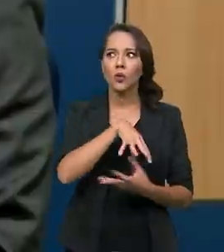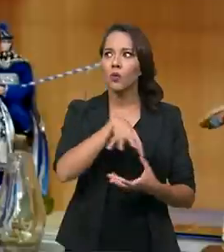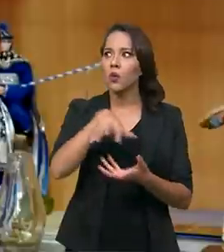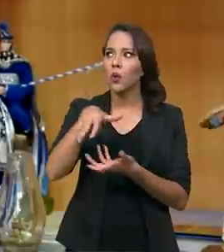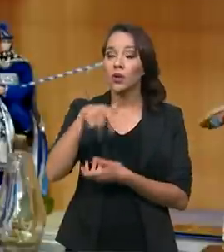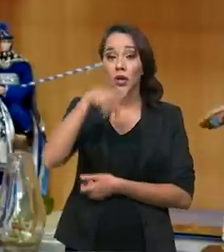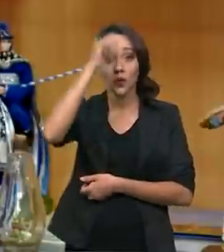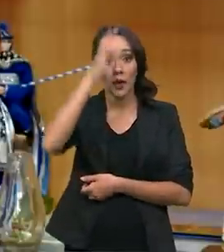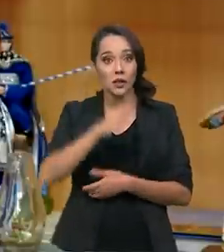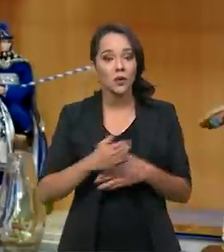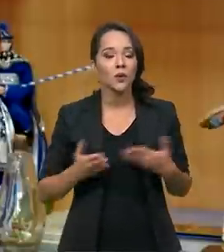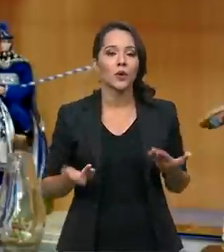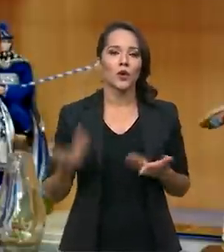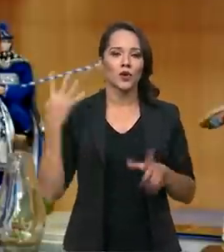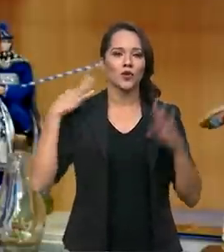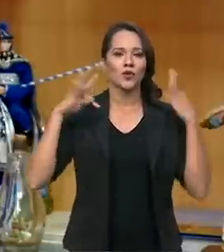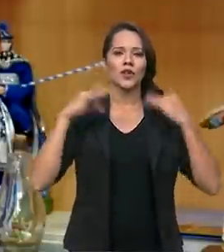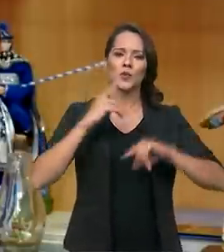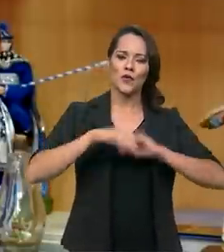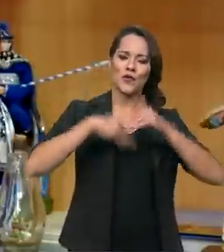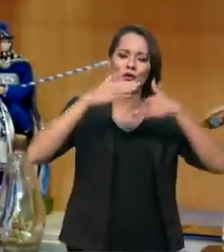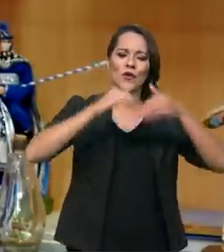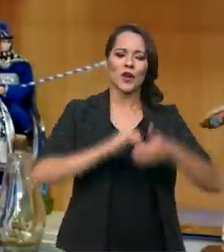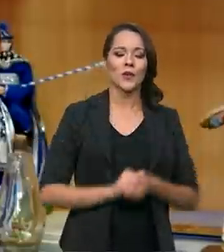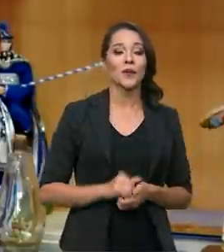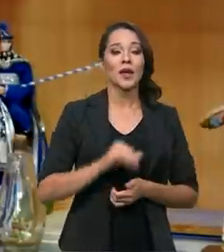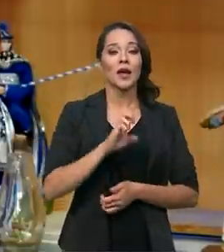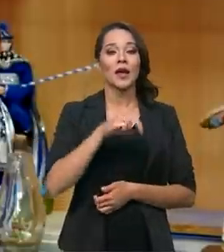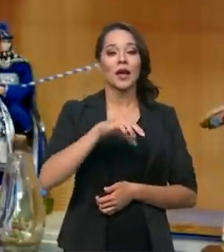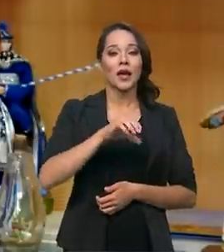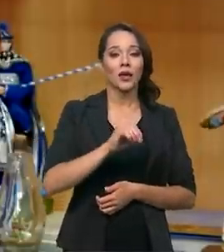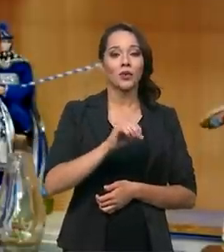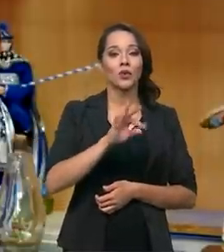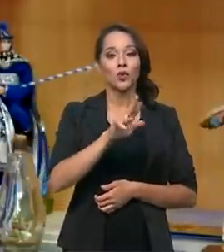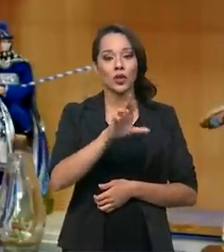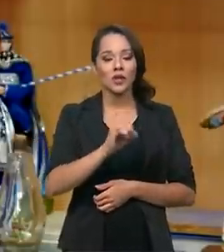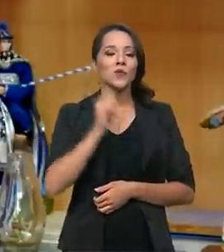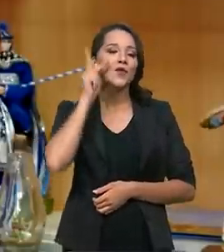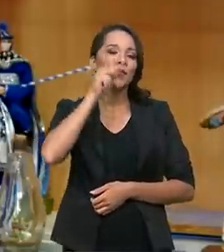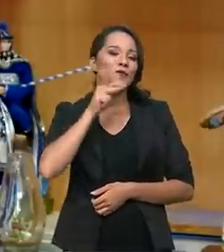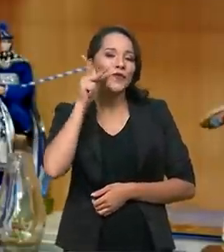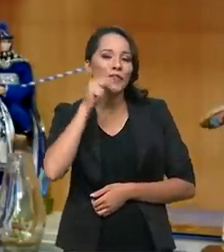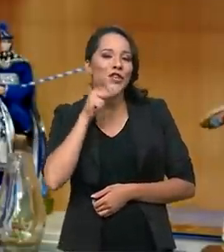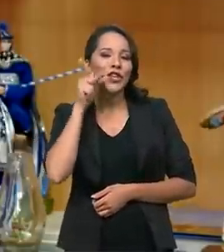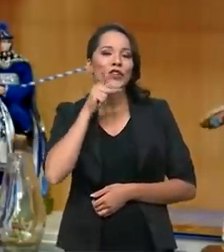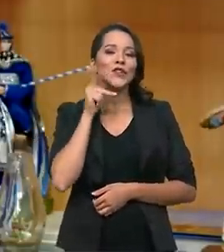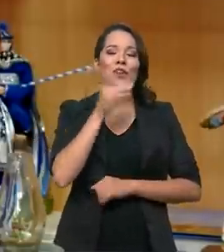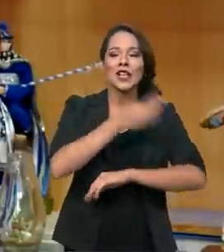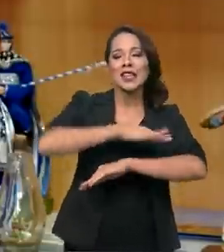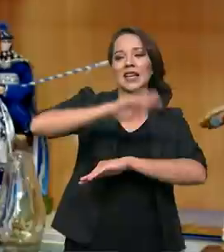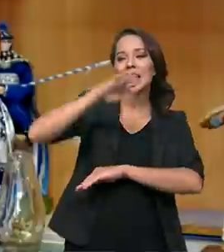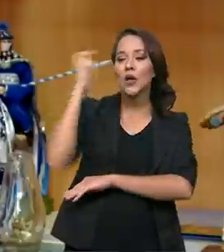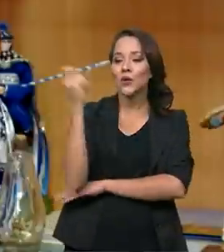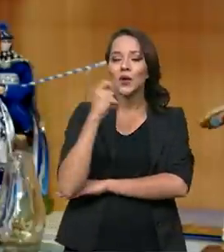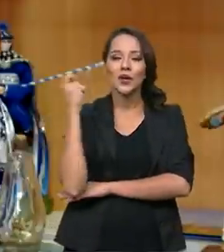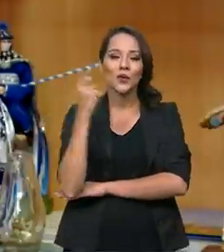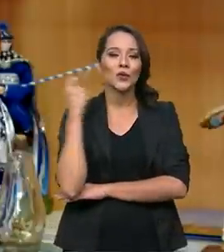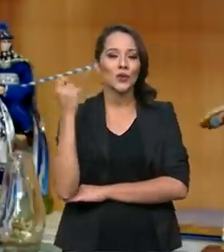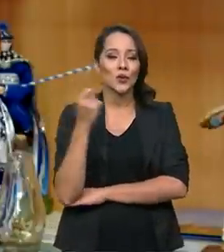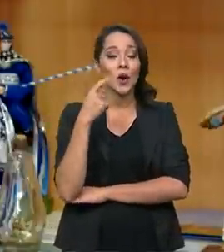que é aqui no Brasil então o nosso clima evoluiu muito nosso enoturismo de das vinícolas da Serra Catarinense da Serra Gaúcha